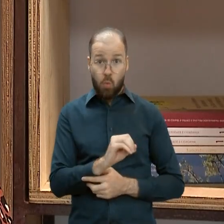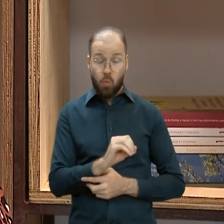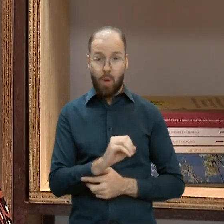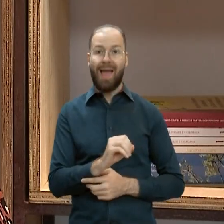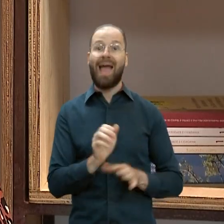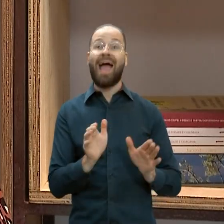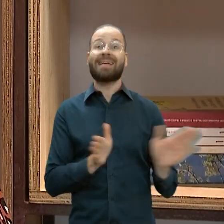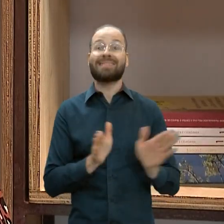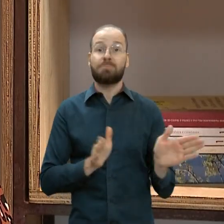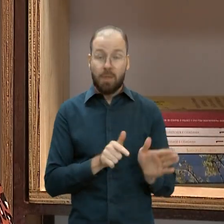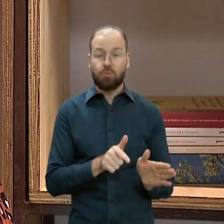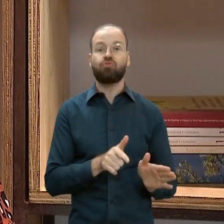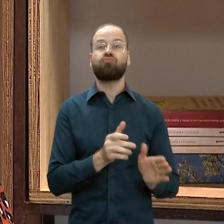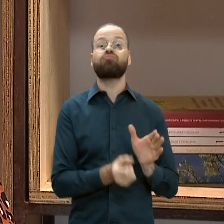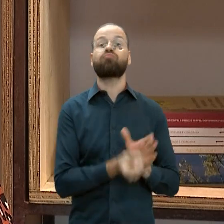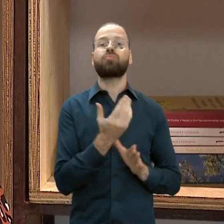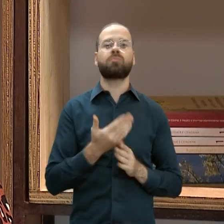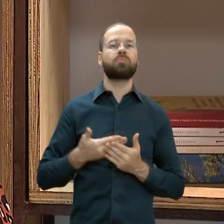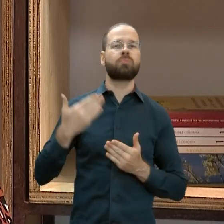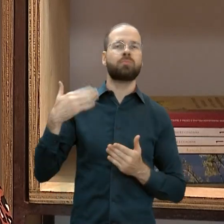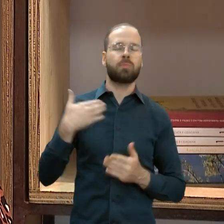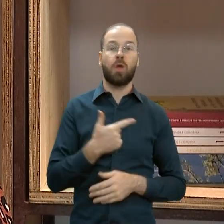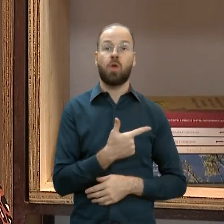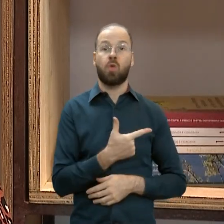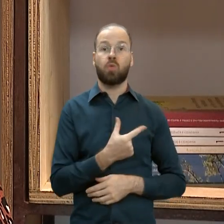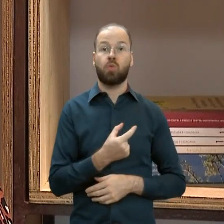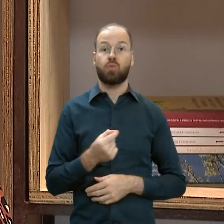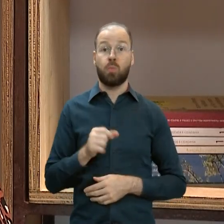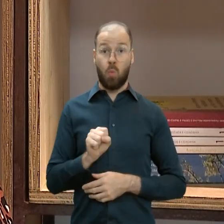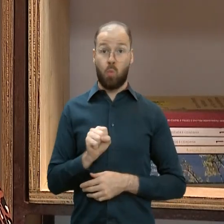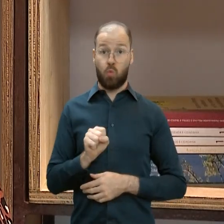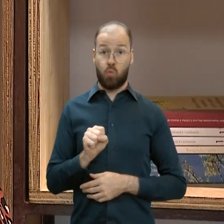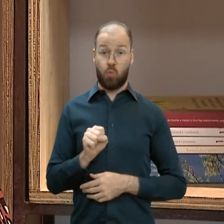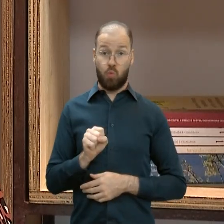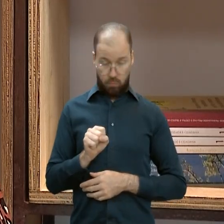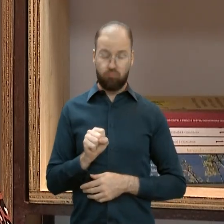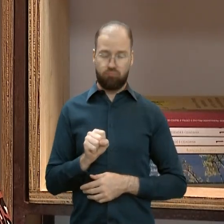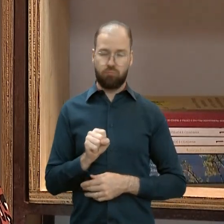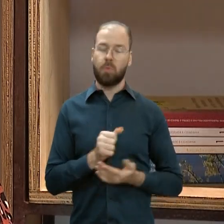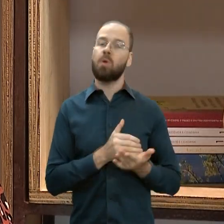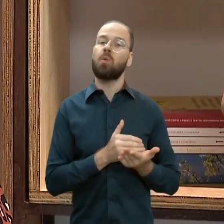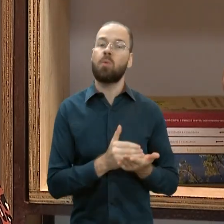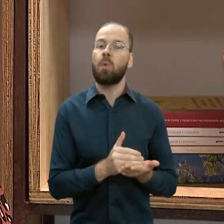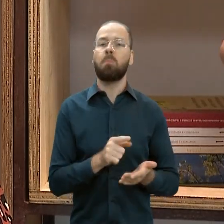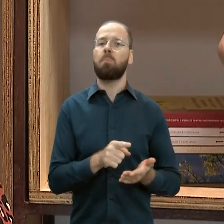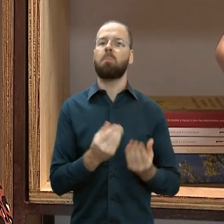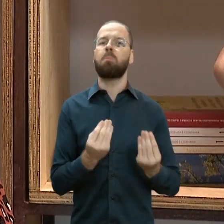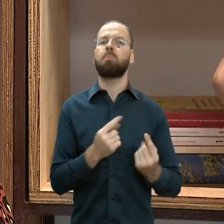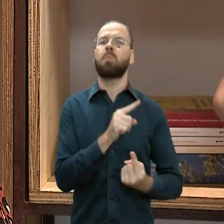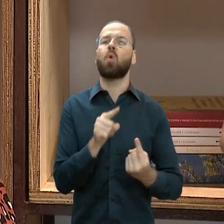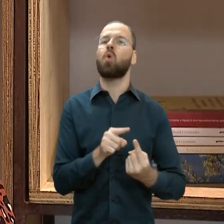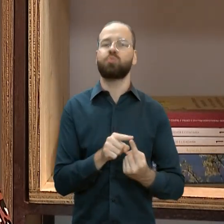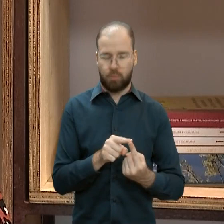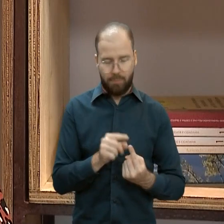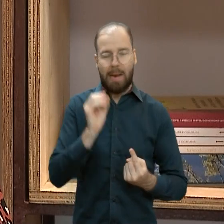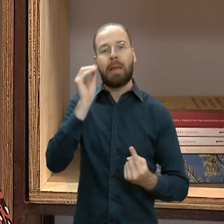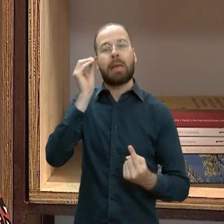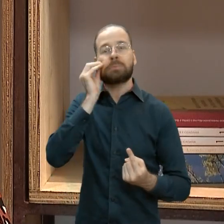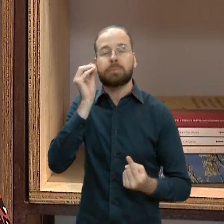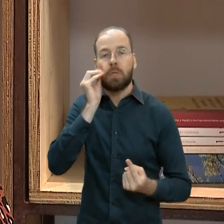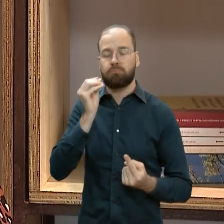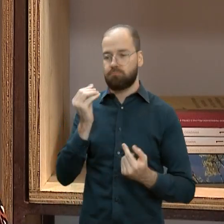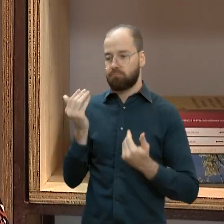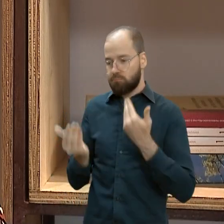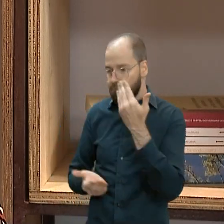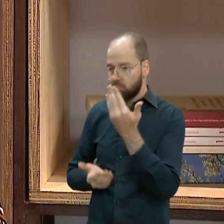Foi quando iniciou-se, então, né, a tentativa aí de trabalhar com